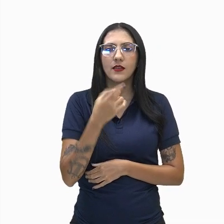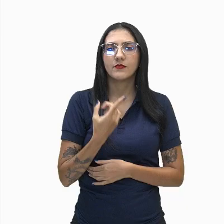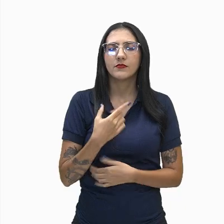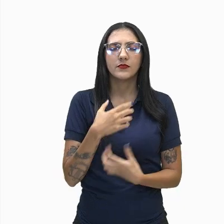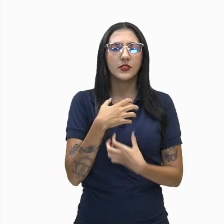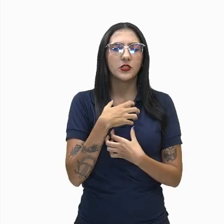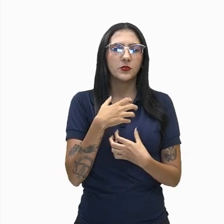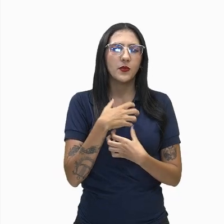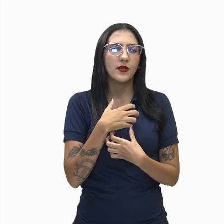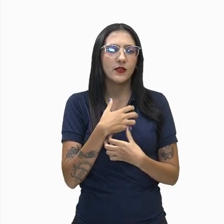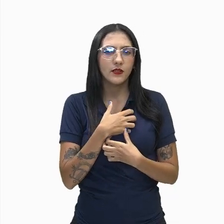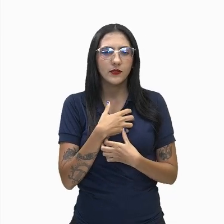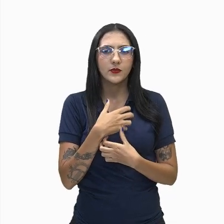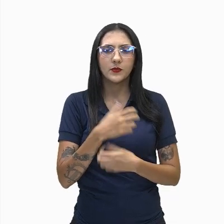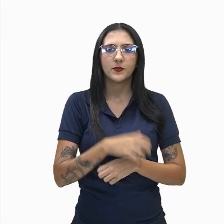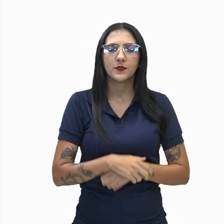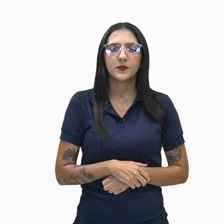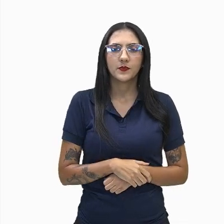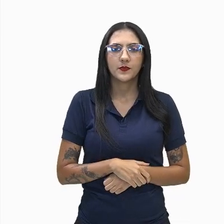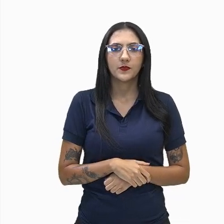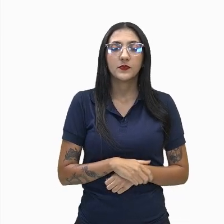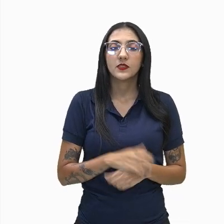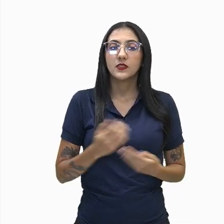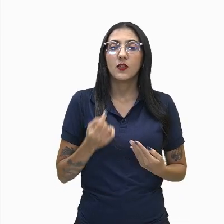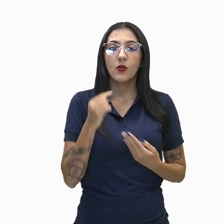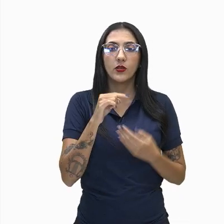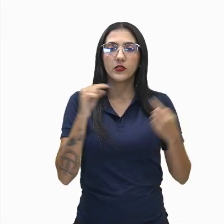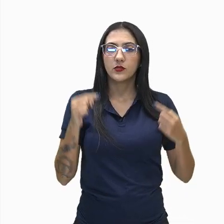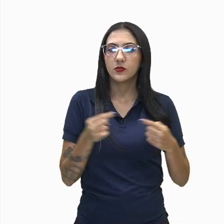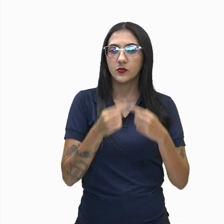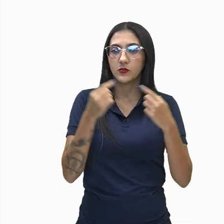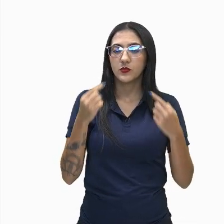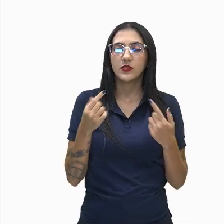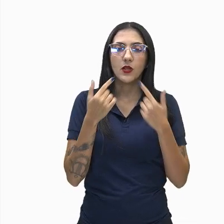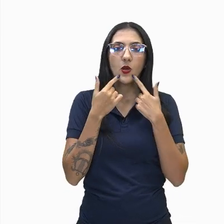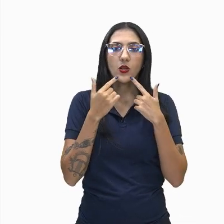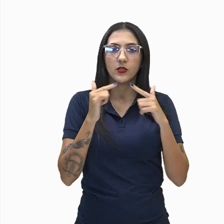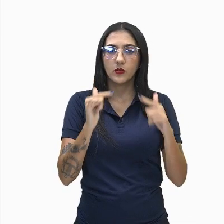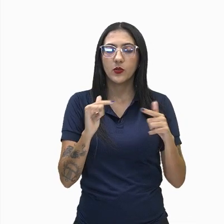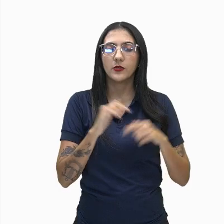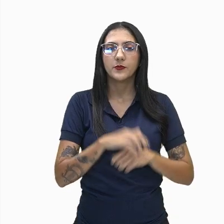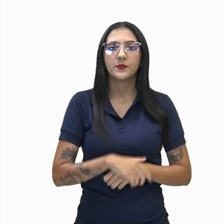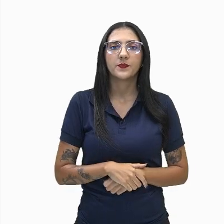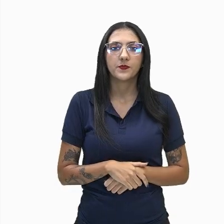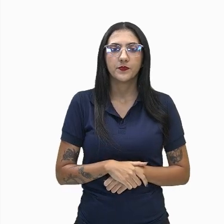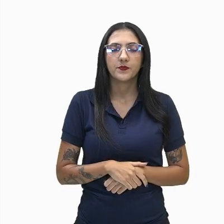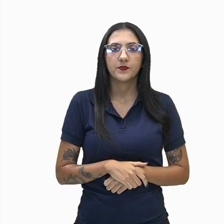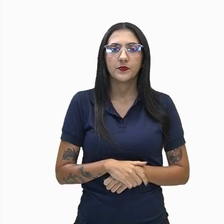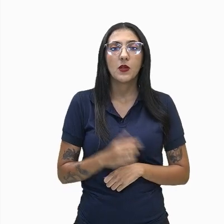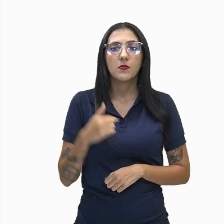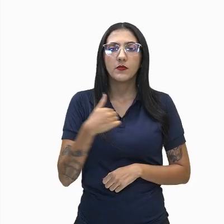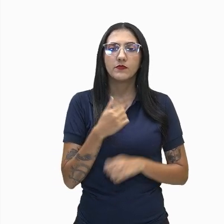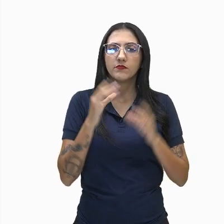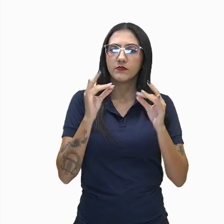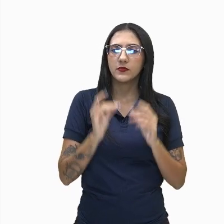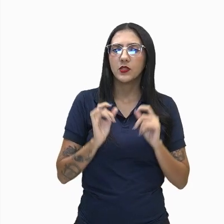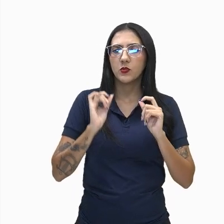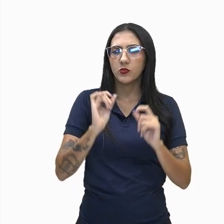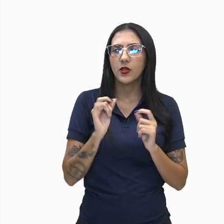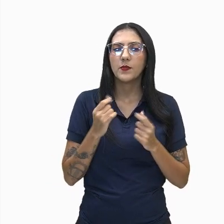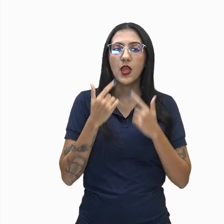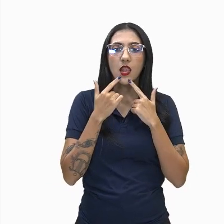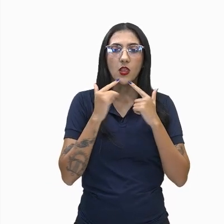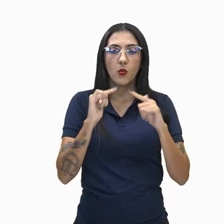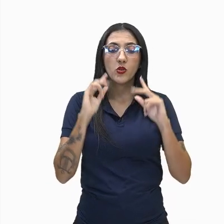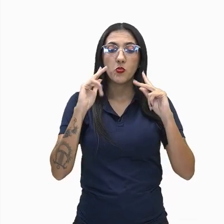um sentimento. Então, isso é linguagem. Nós estamos falando aqui da linguagem humana, porque os